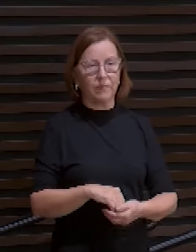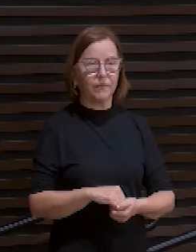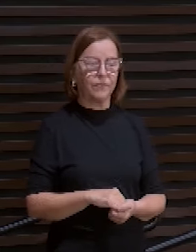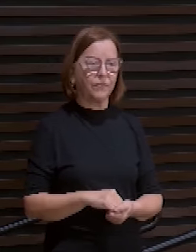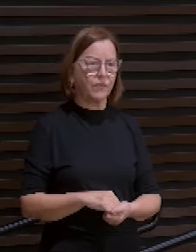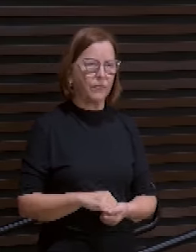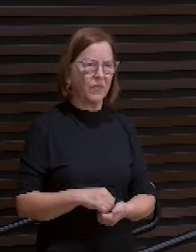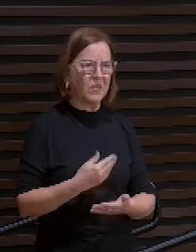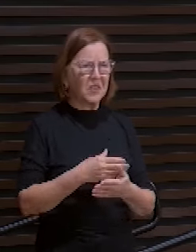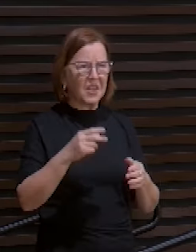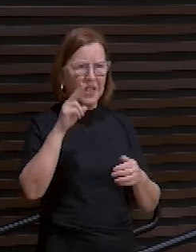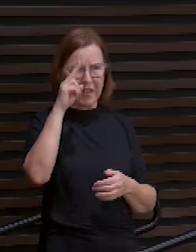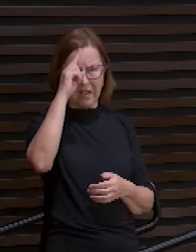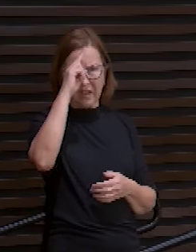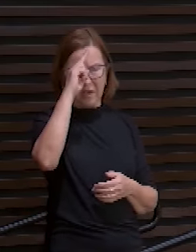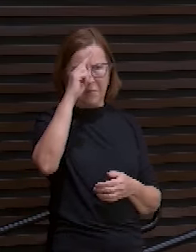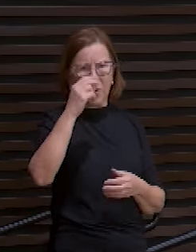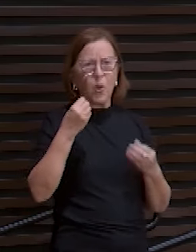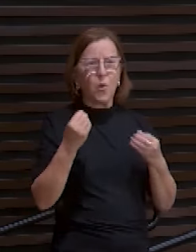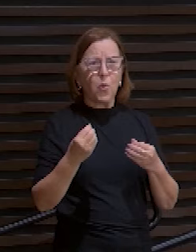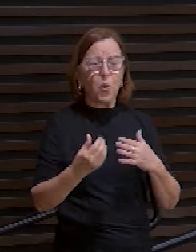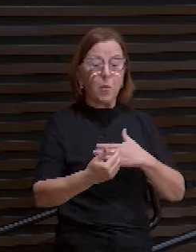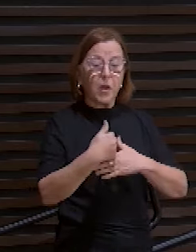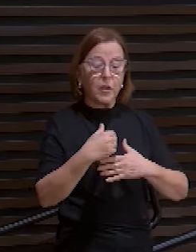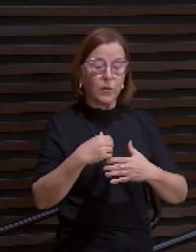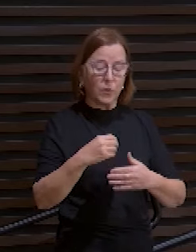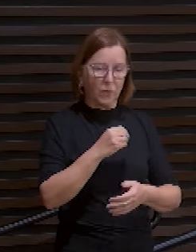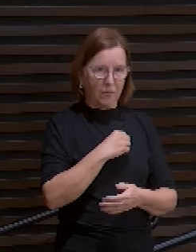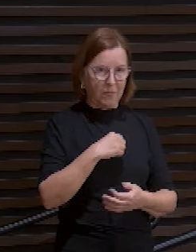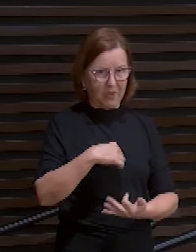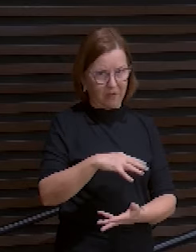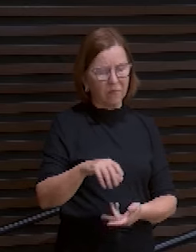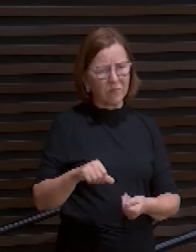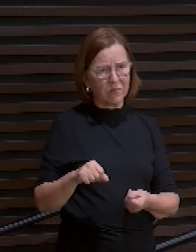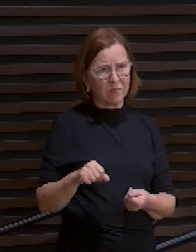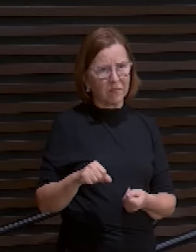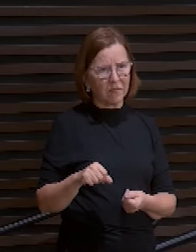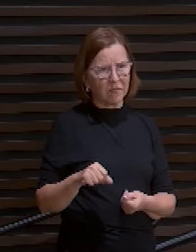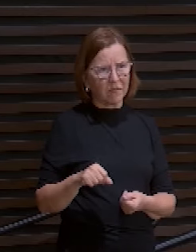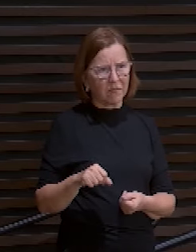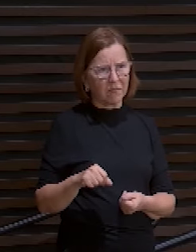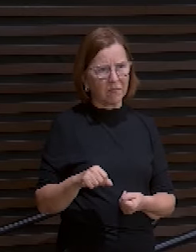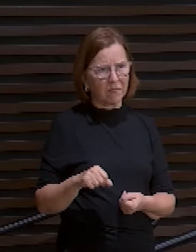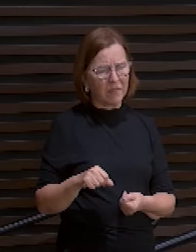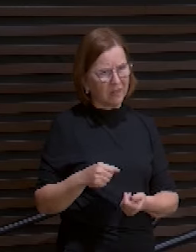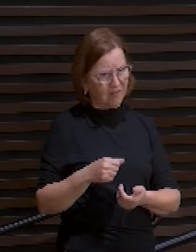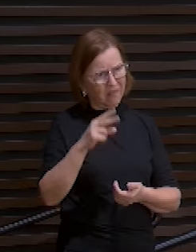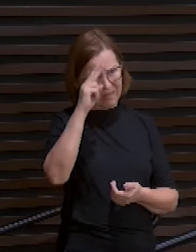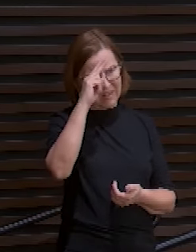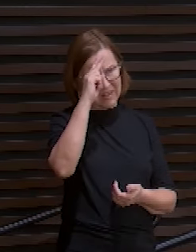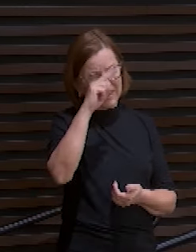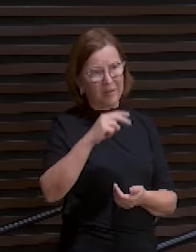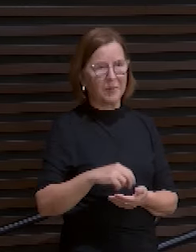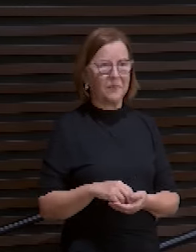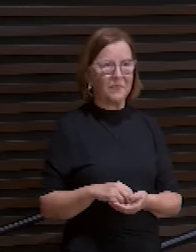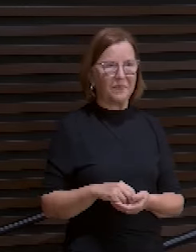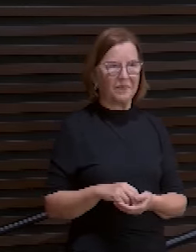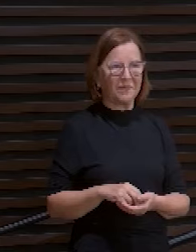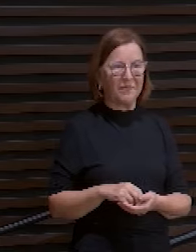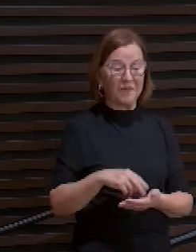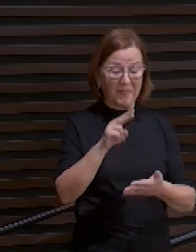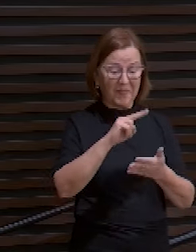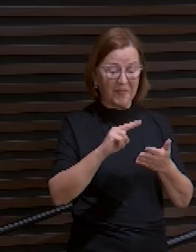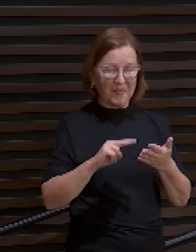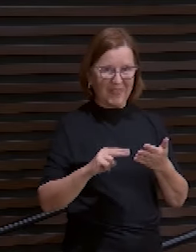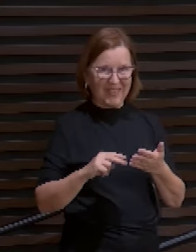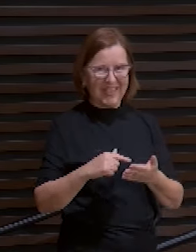vocês lembram como entrou o pecado no mundo quem não lembra vamos pegar a palavra de Deus vai lá